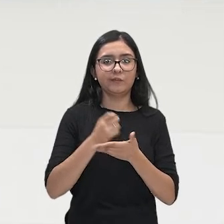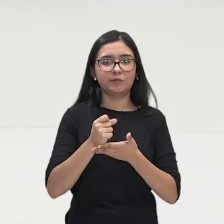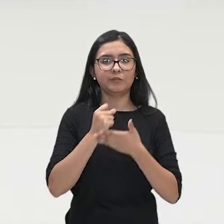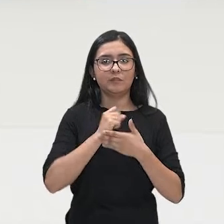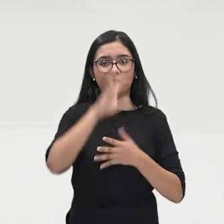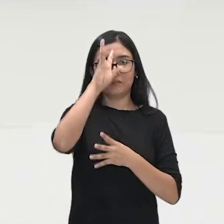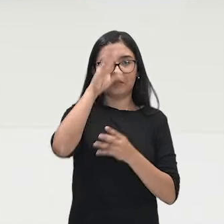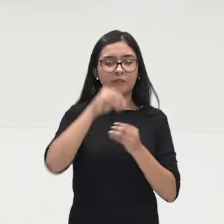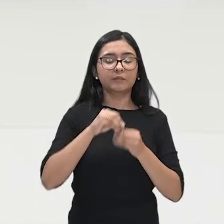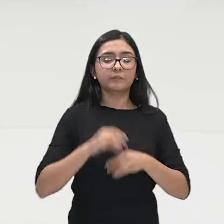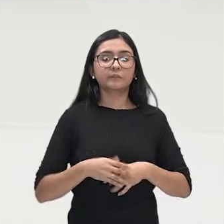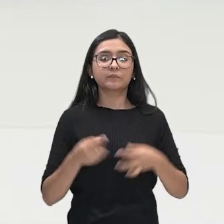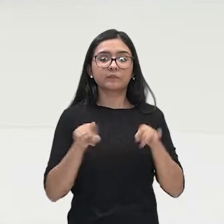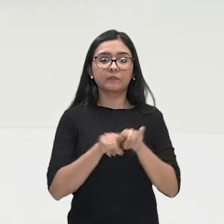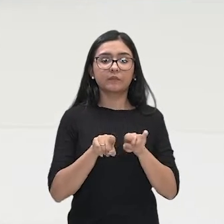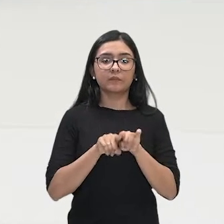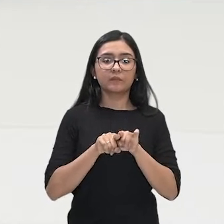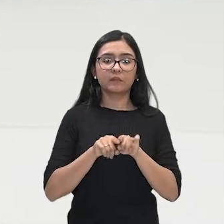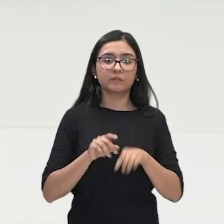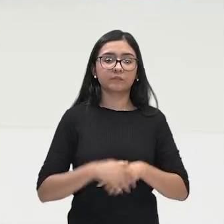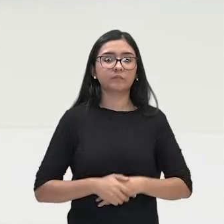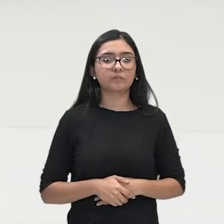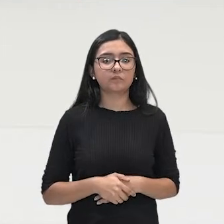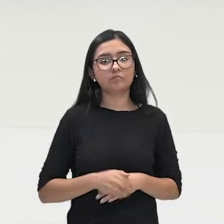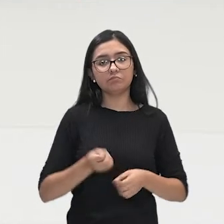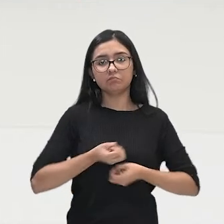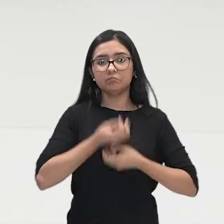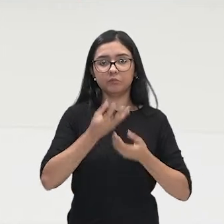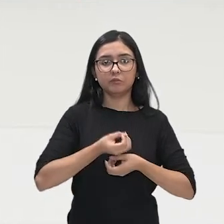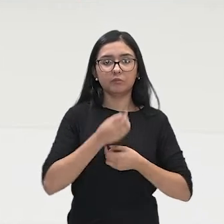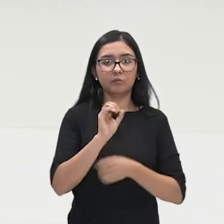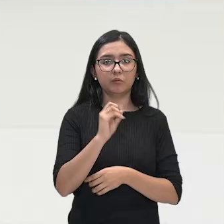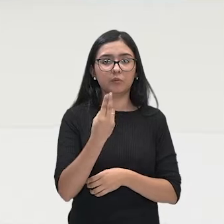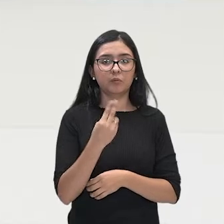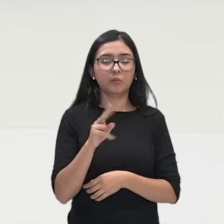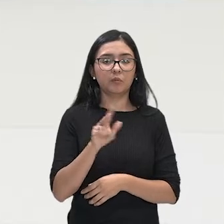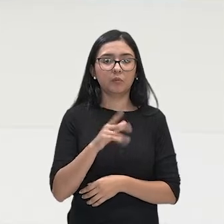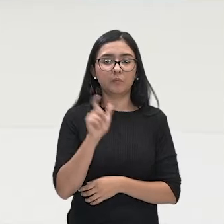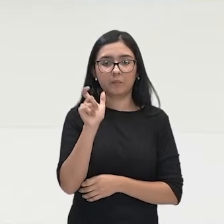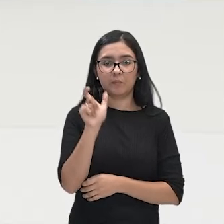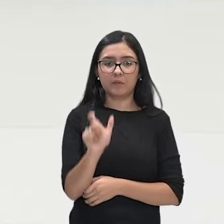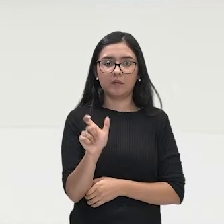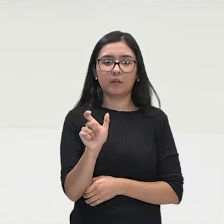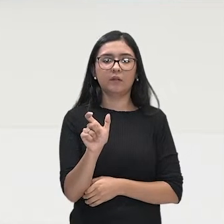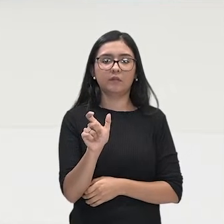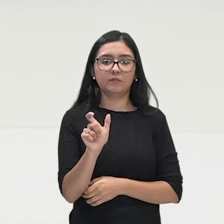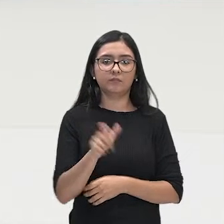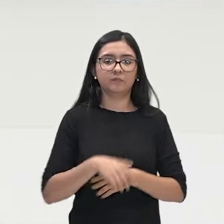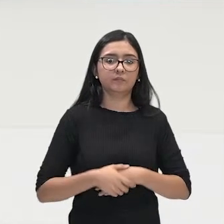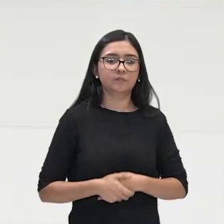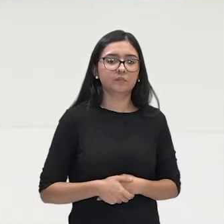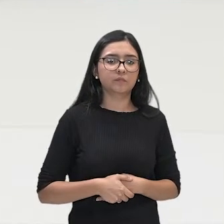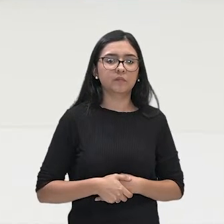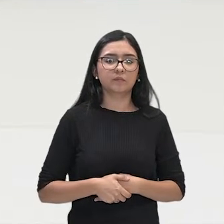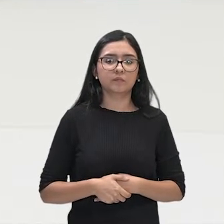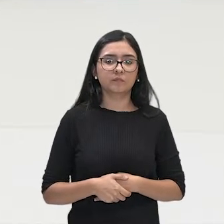E também expressões ou palavras obsoletas, que não se usa